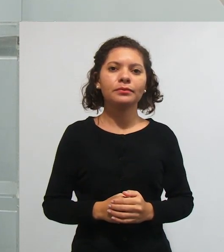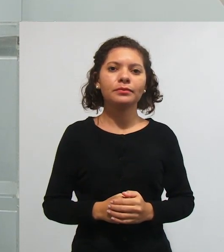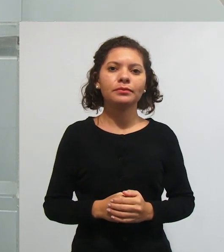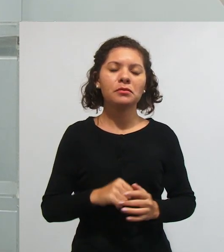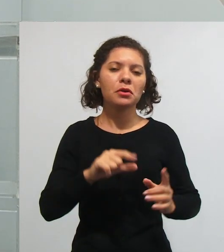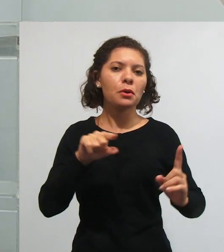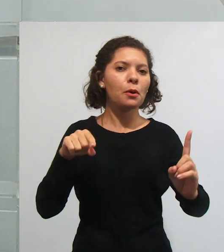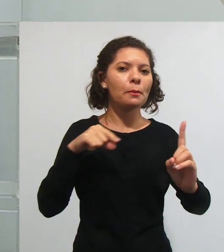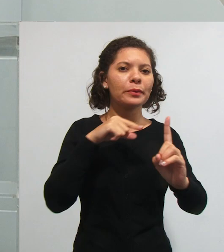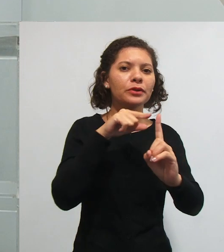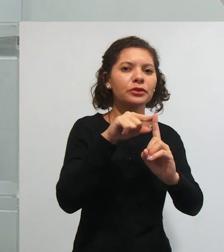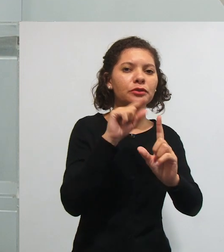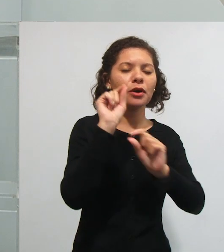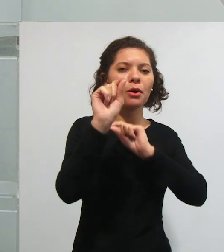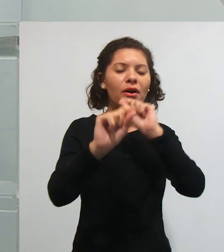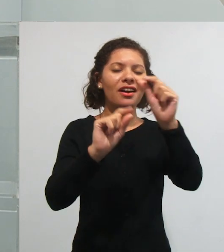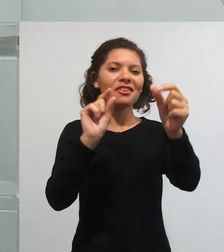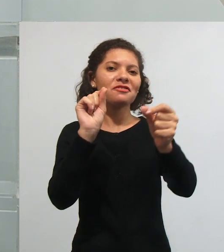realização